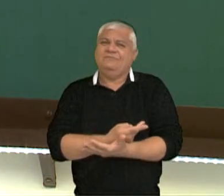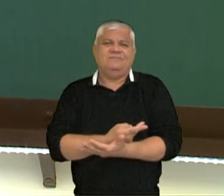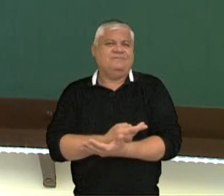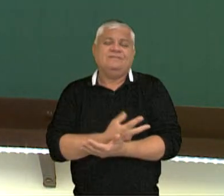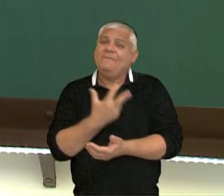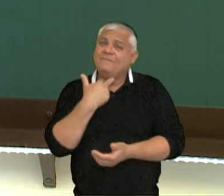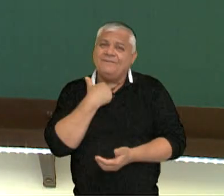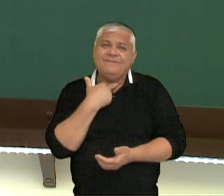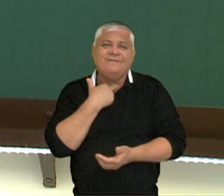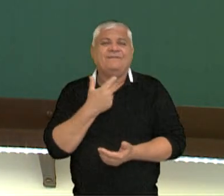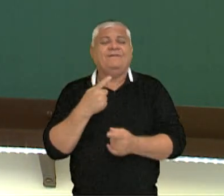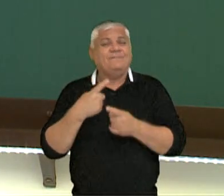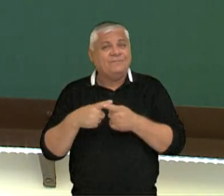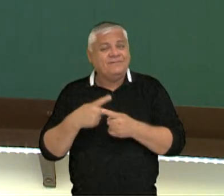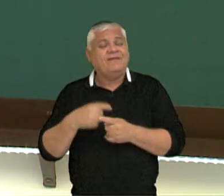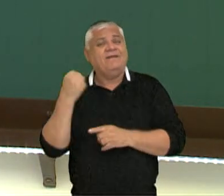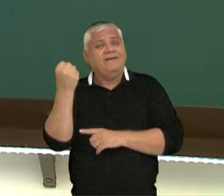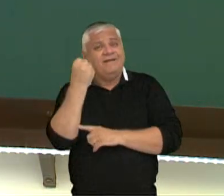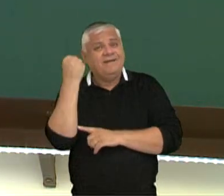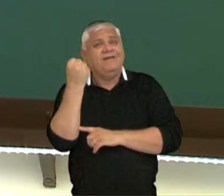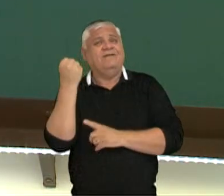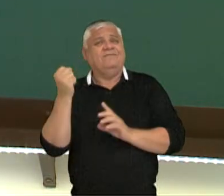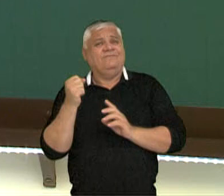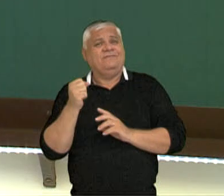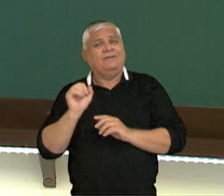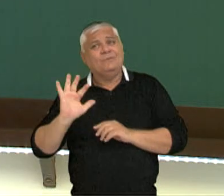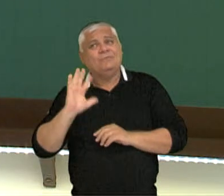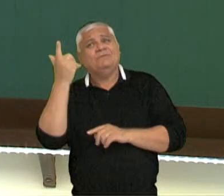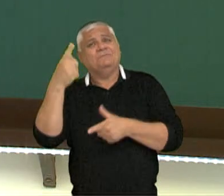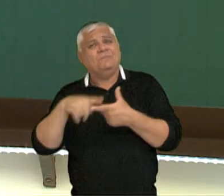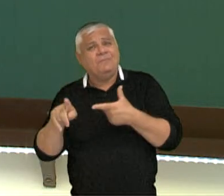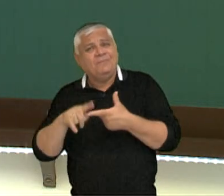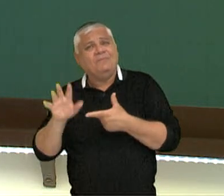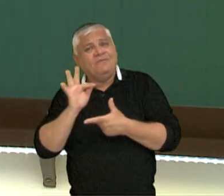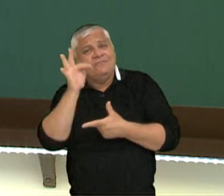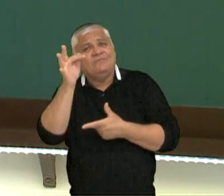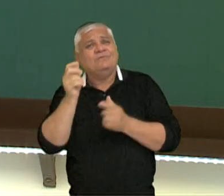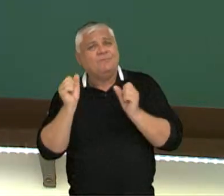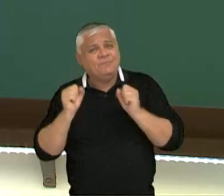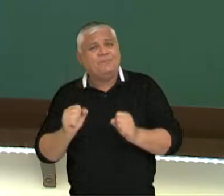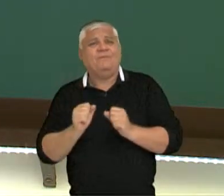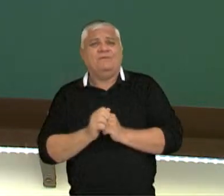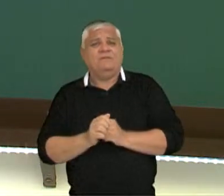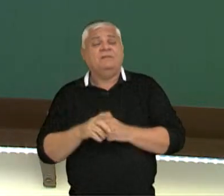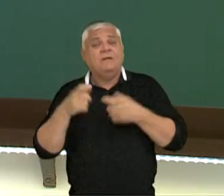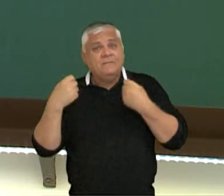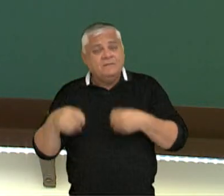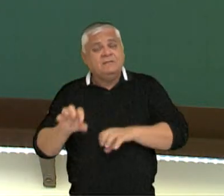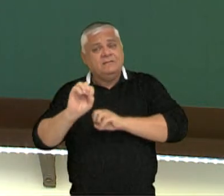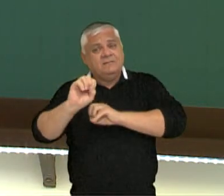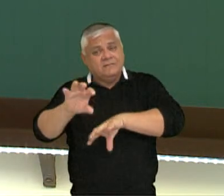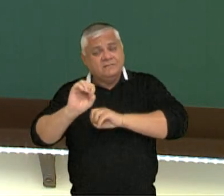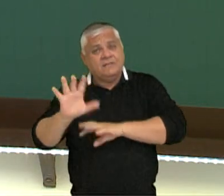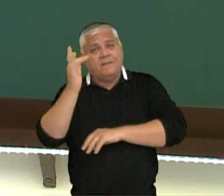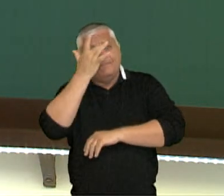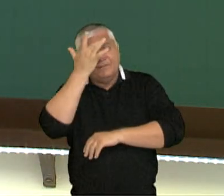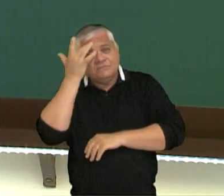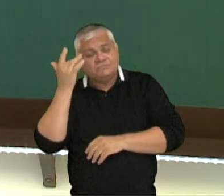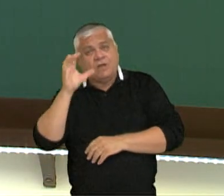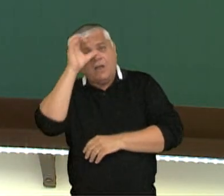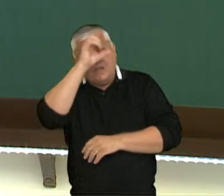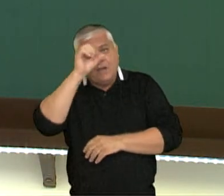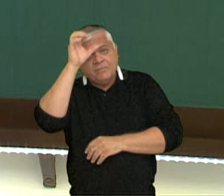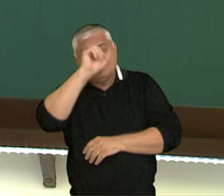material é descartado é que é um grave problema, né? E aí envolve toda a ideia de educação ambiental, que é